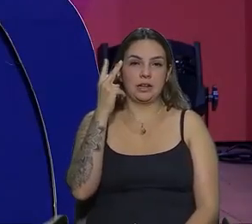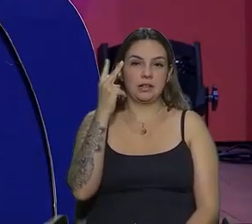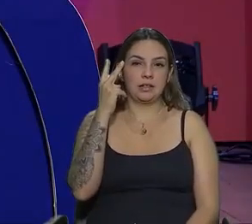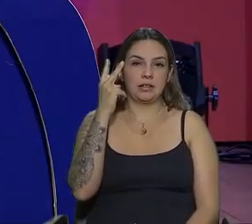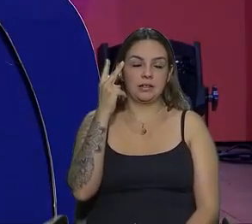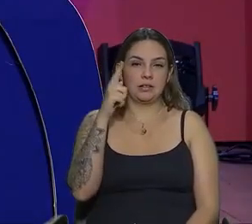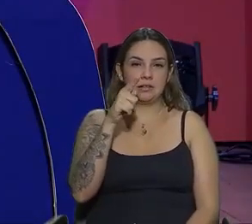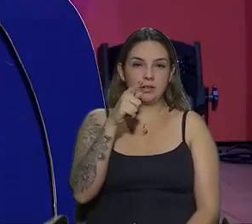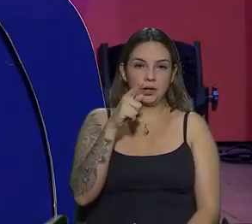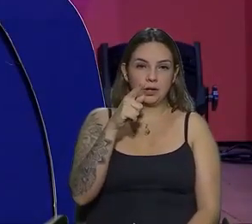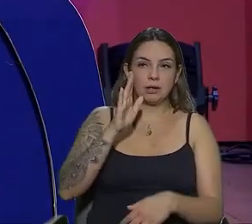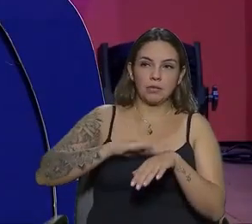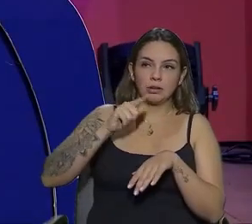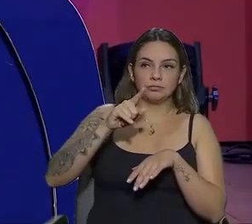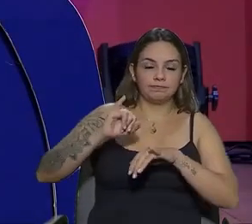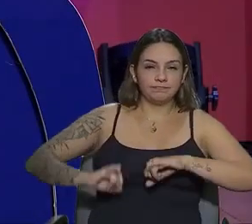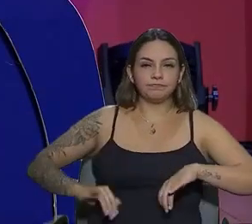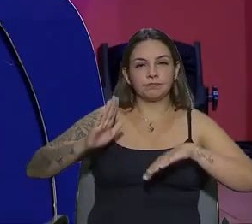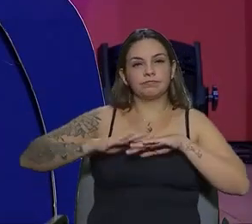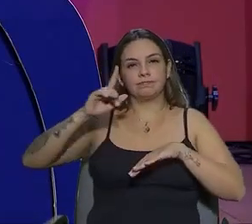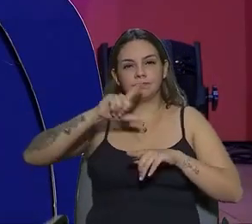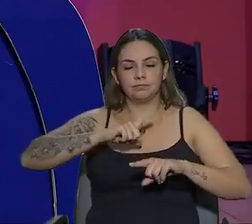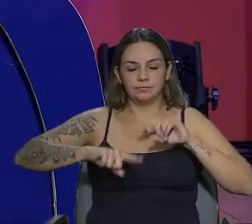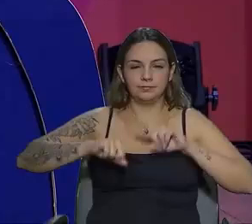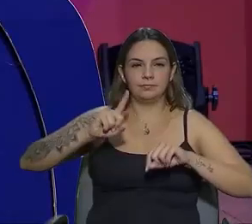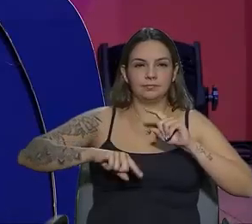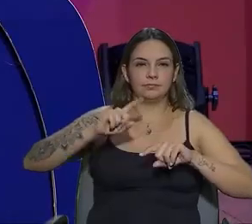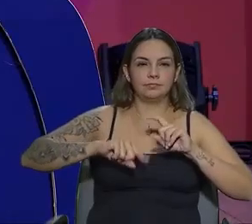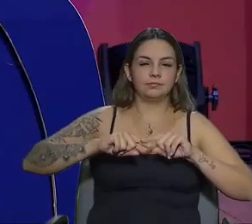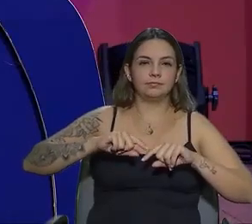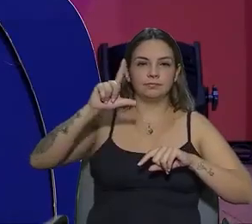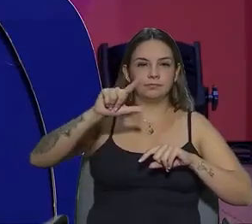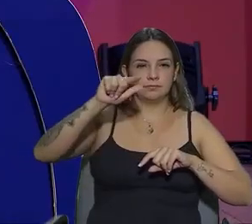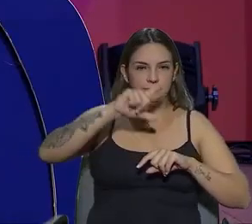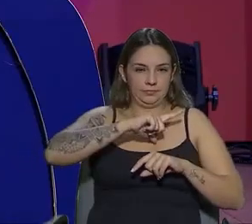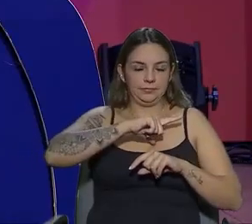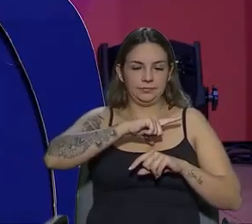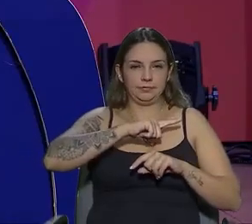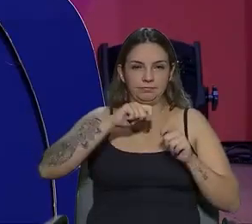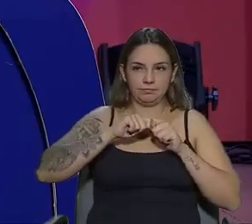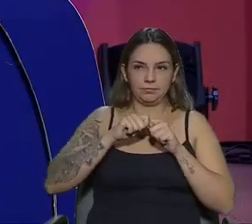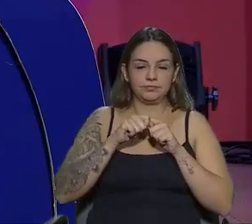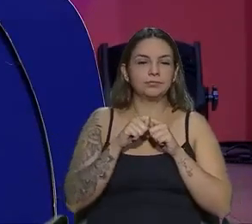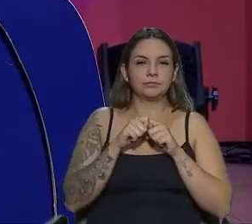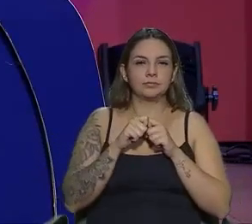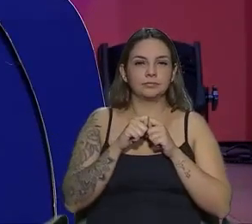pena, né, que quanto mais você sofre, mais material literário você vai ter para